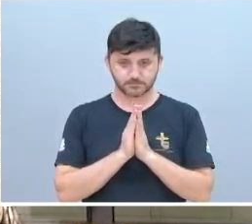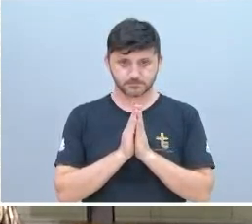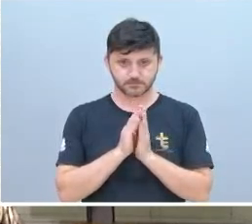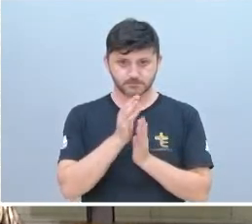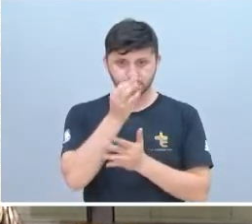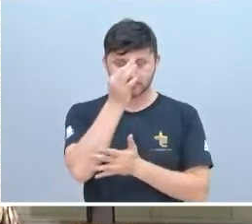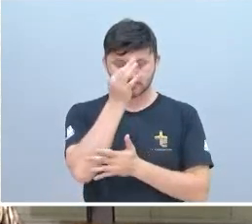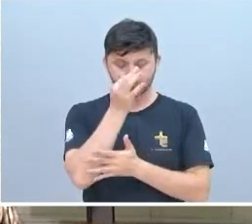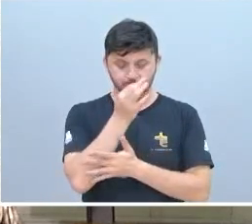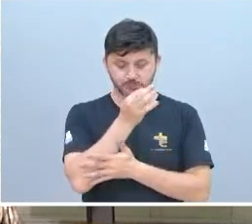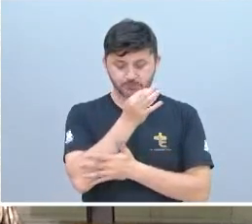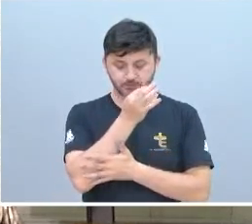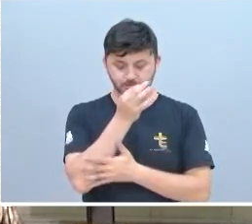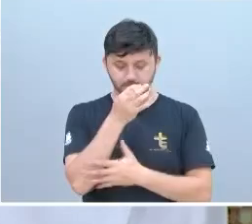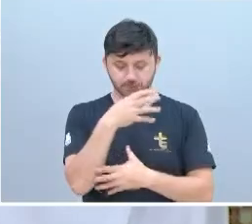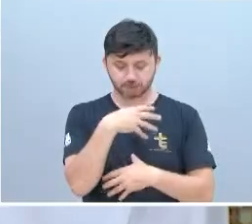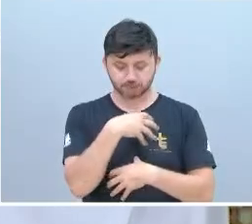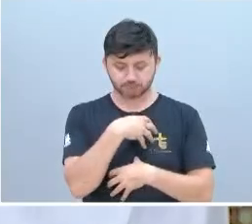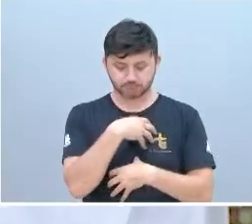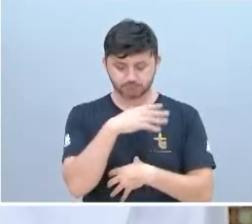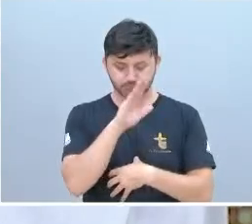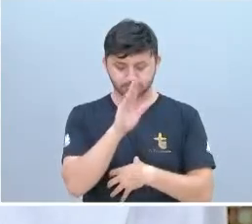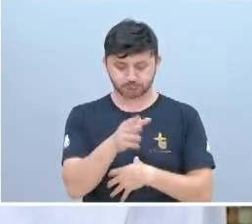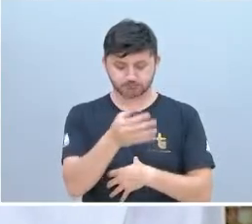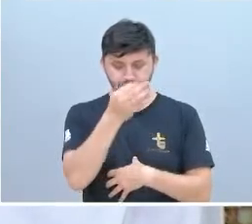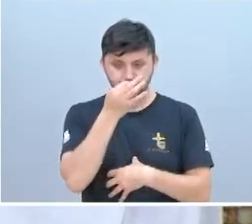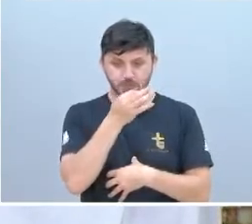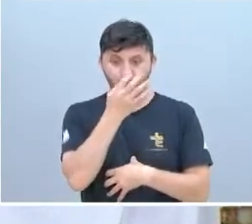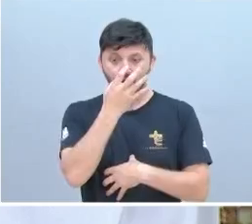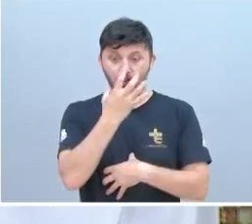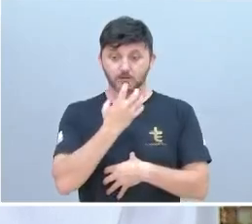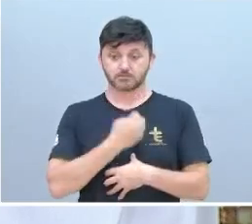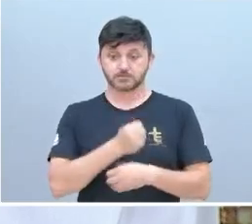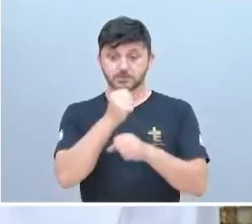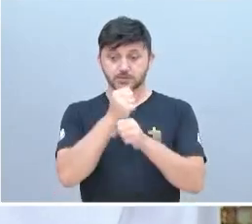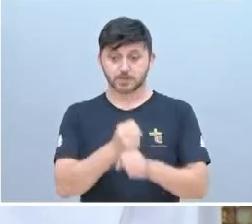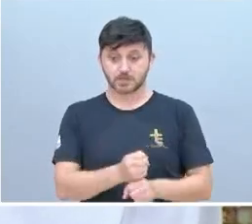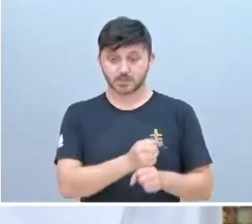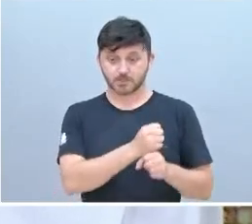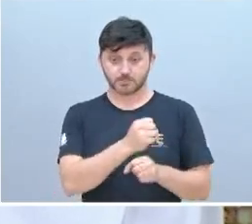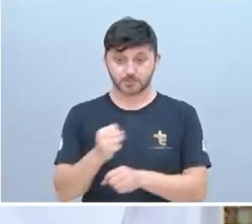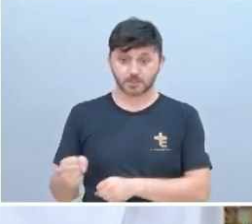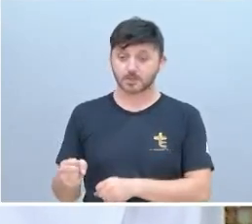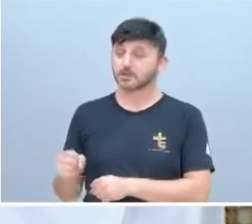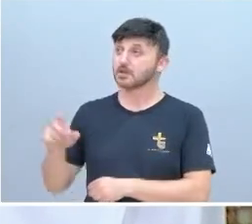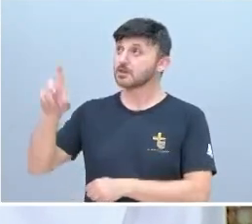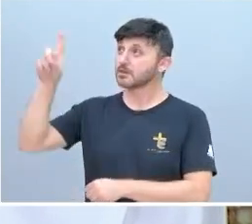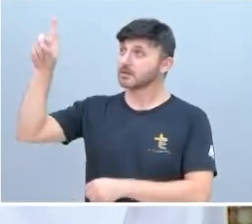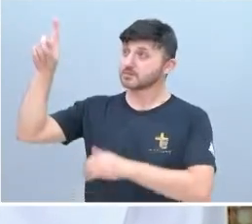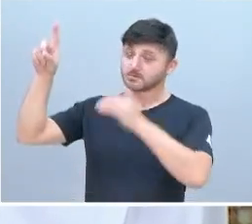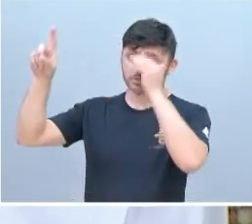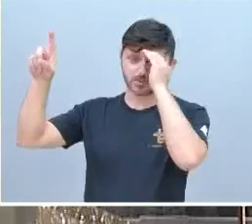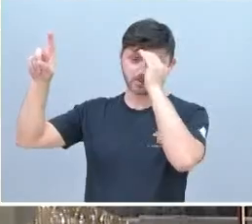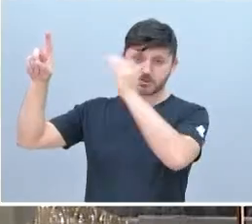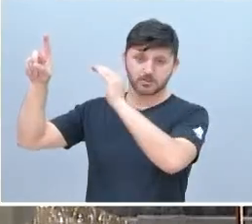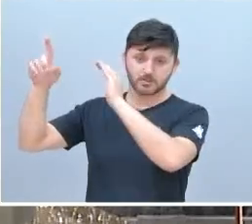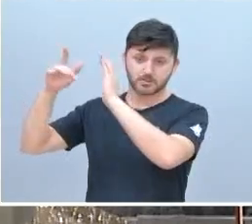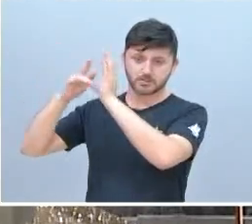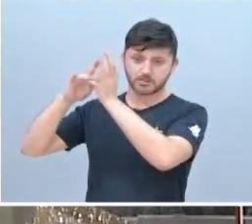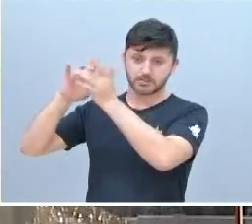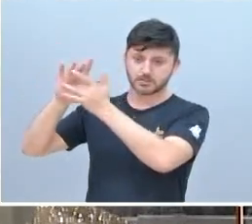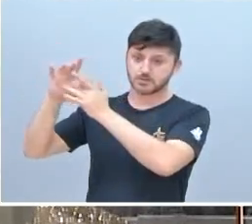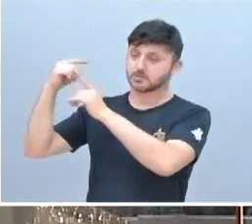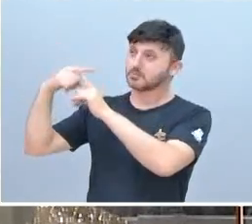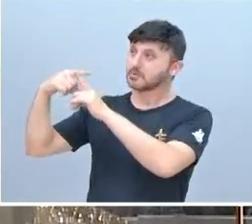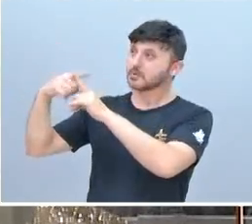pelo vosso sacramento, dai-nos, ó Pai, a graça de ouvir fielmente o vosso Filho amado, para